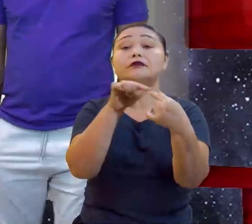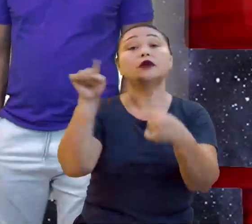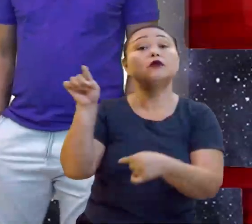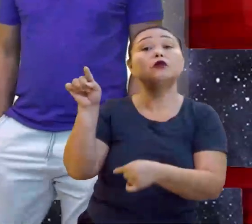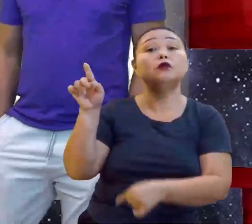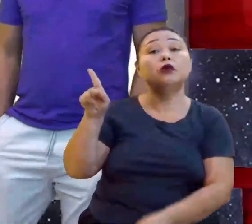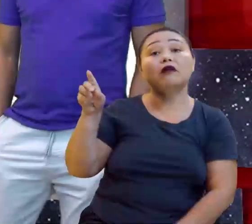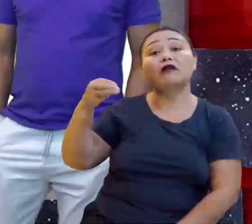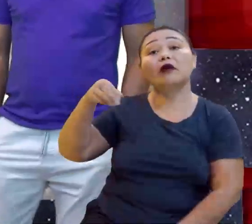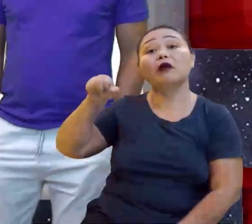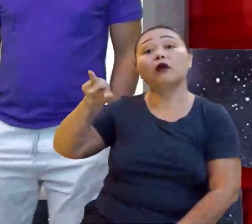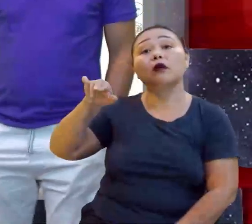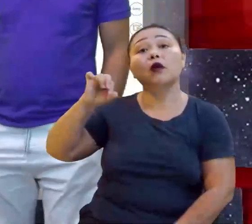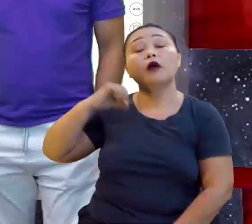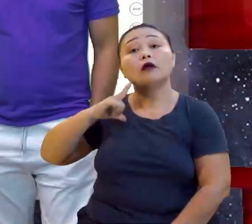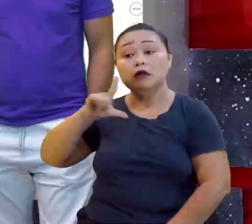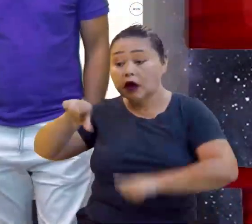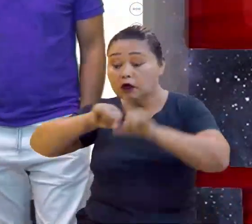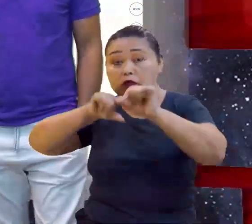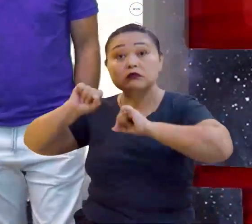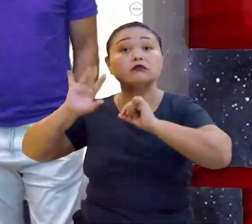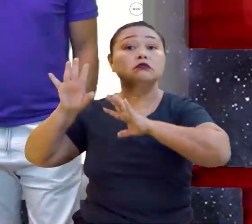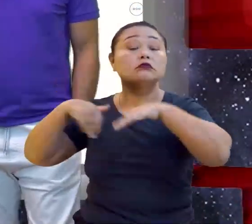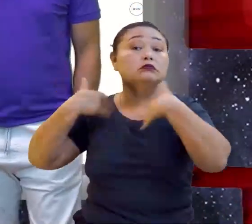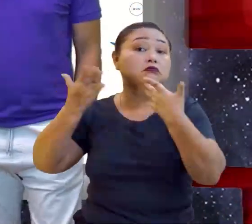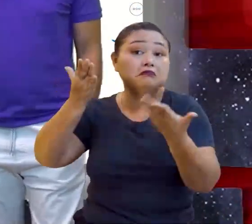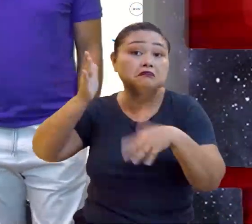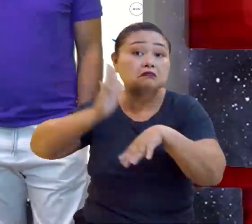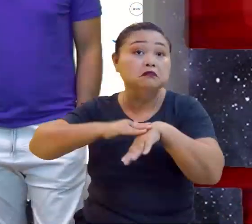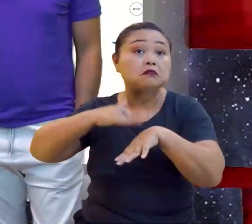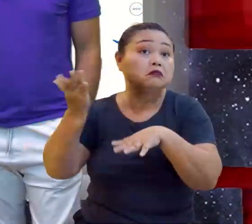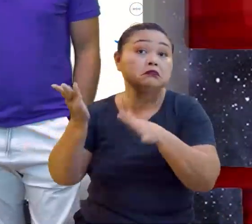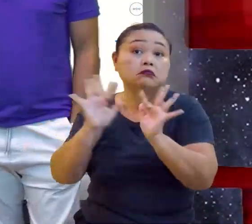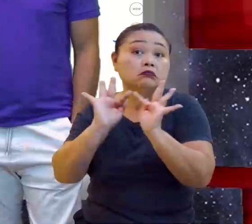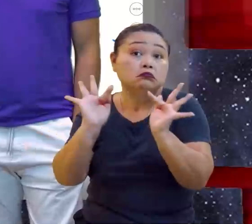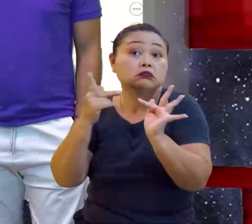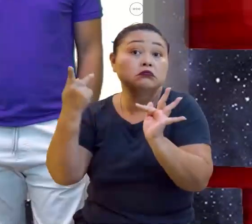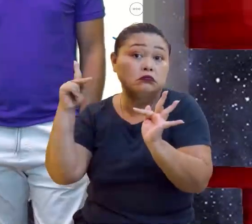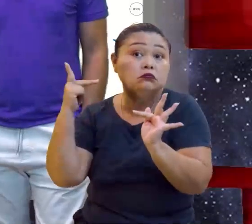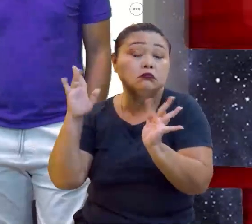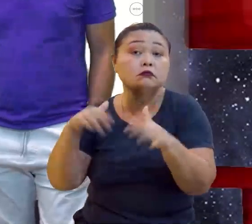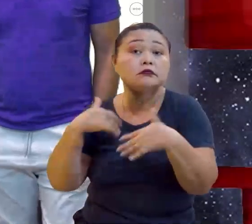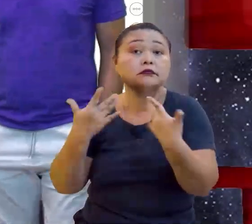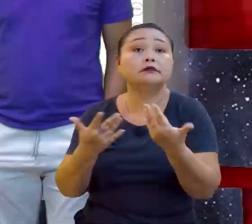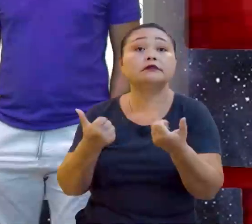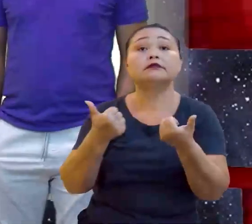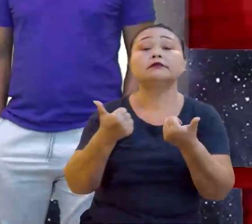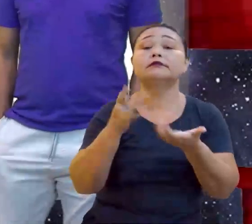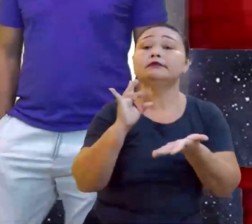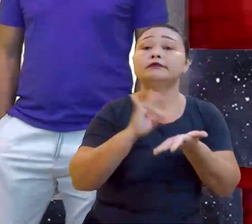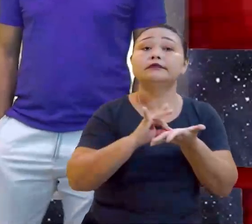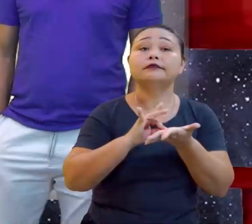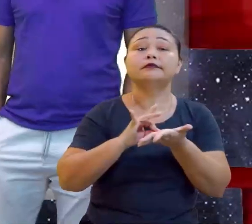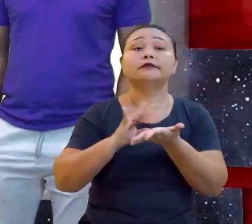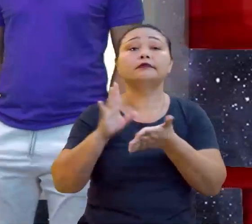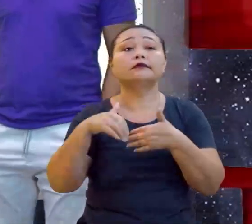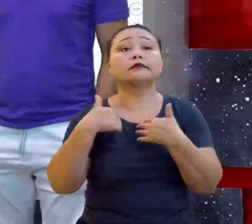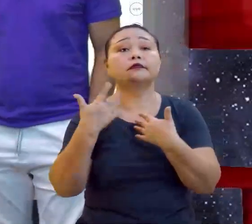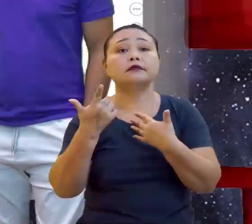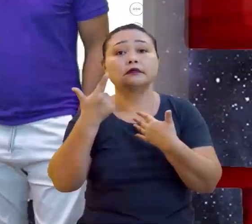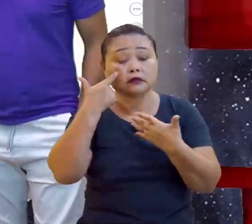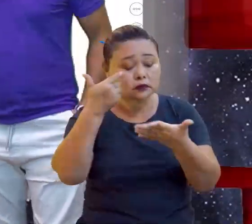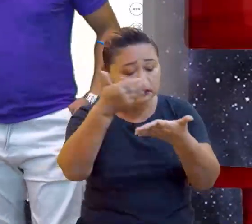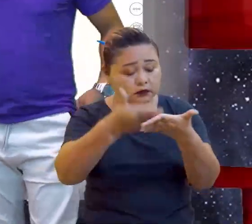outras afinidades, então ele vai fazer as que ele encontrar mais simples para ele, né? Verdade. Isso, uma vez que você